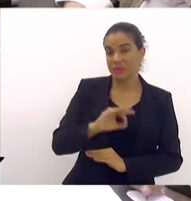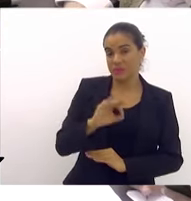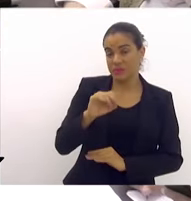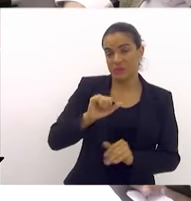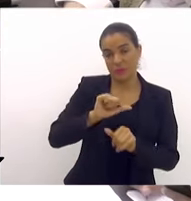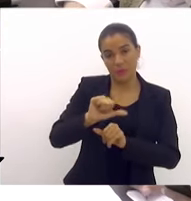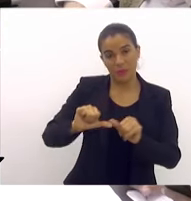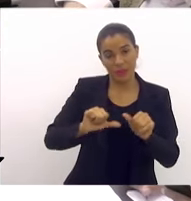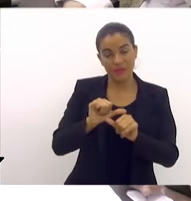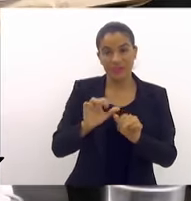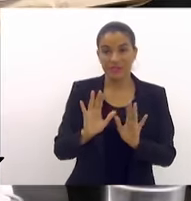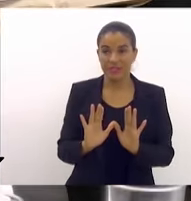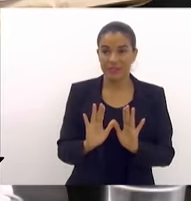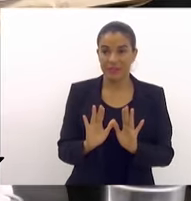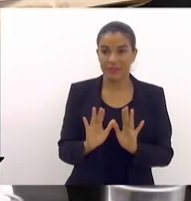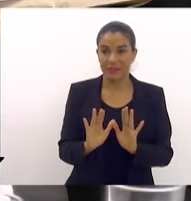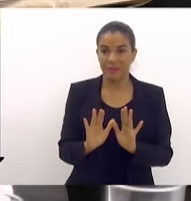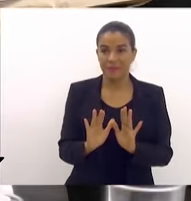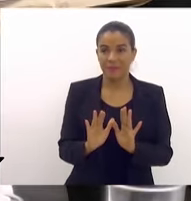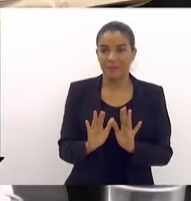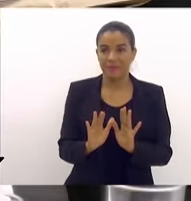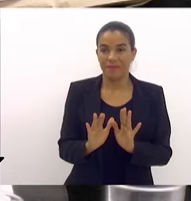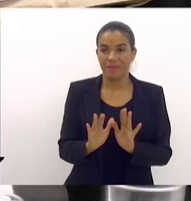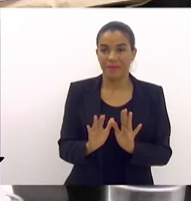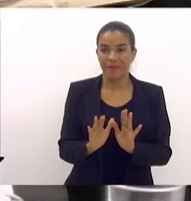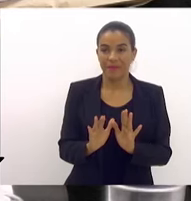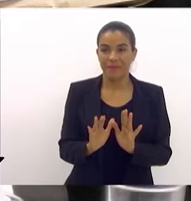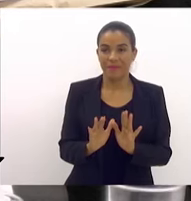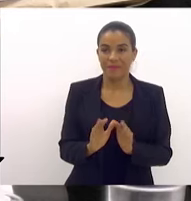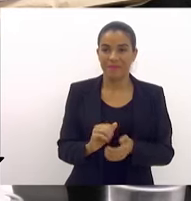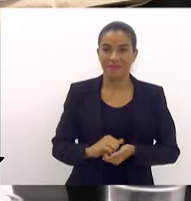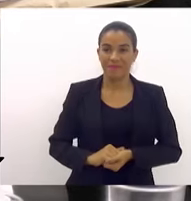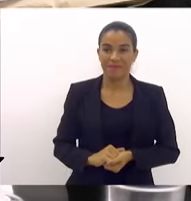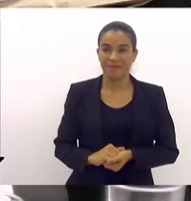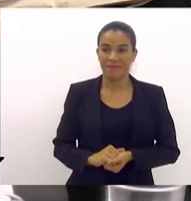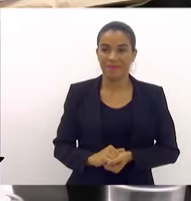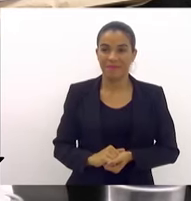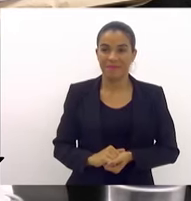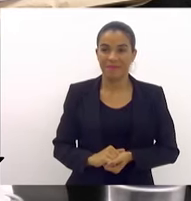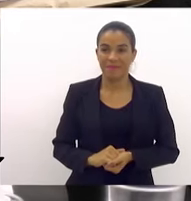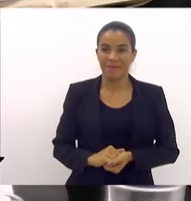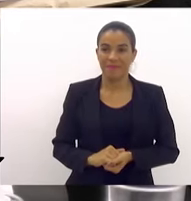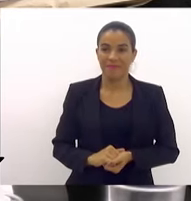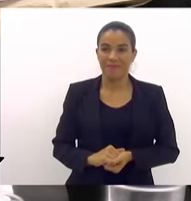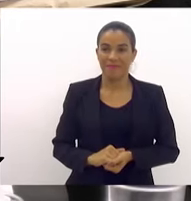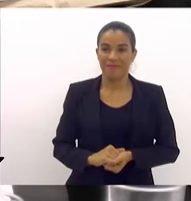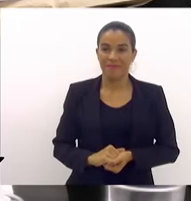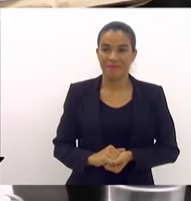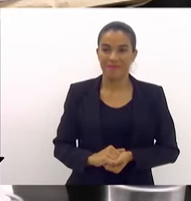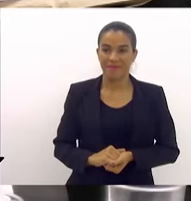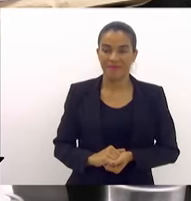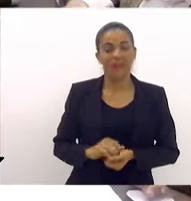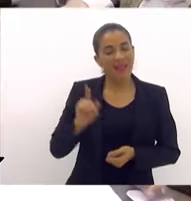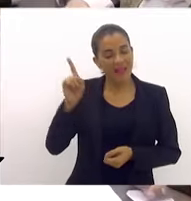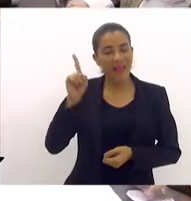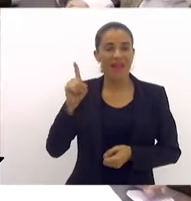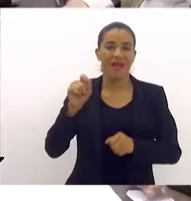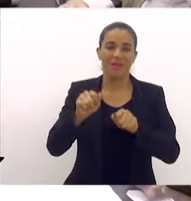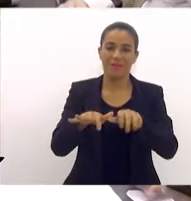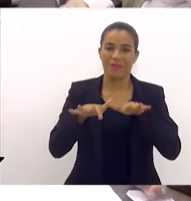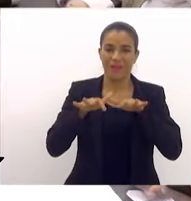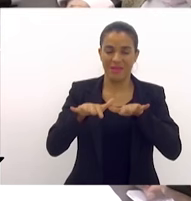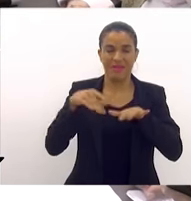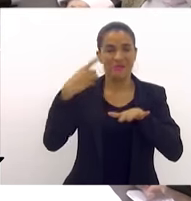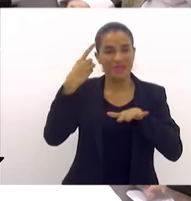assim. Não, mas vai ser objeto de emendas, certamente. Mas é constitucional. Isso é mérito. Vamos ver. Então, aqui já